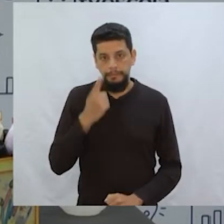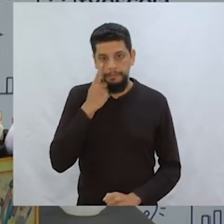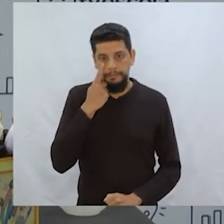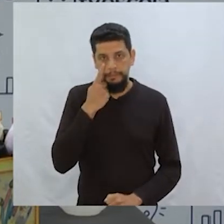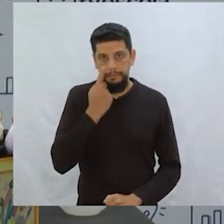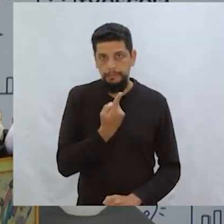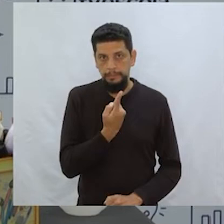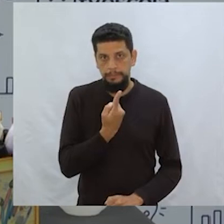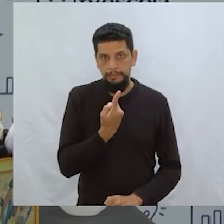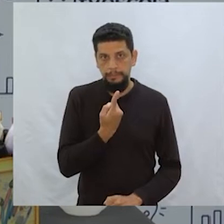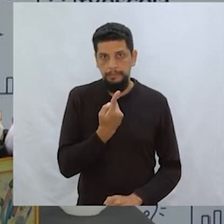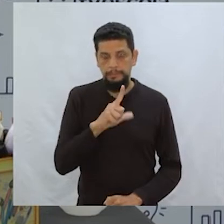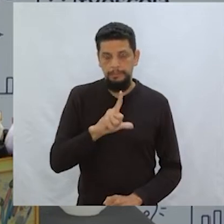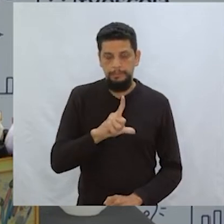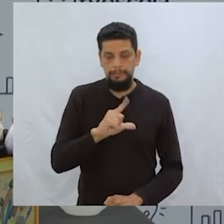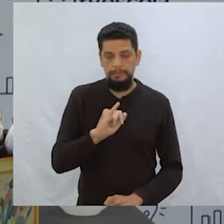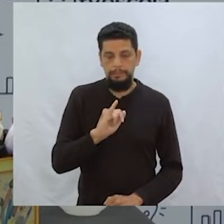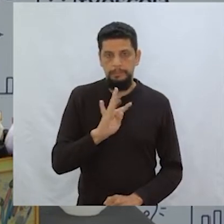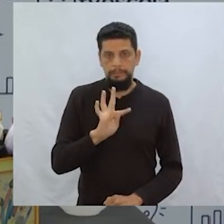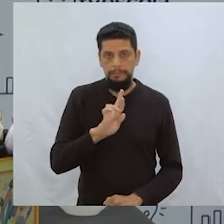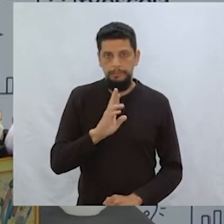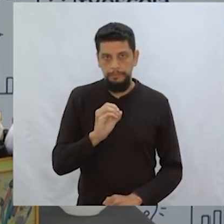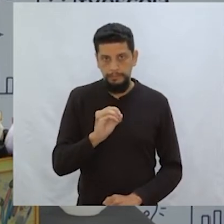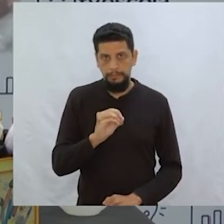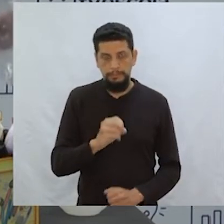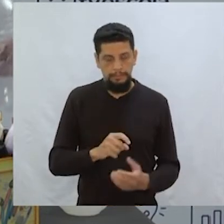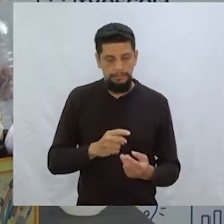Então, ó, 1 litro, 5 copos.